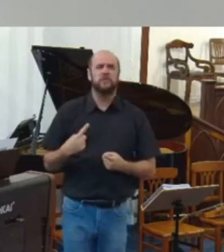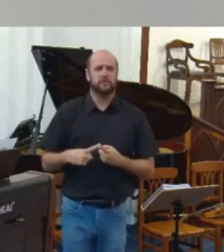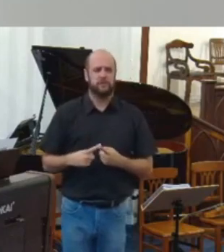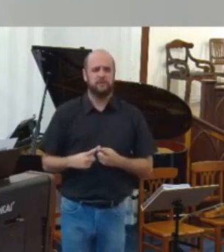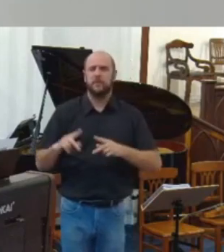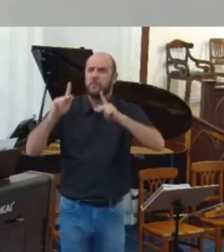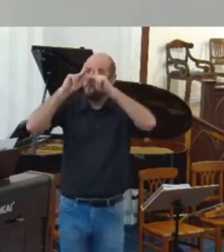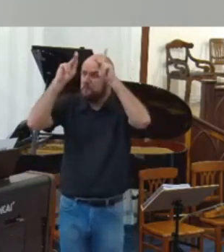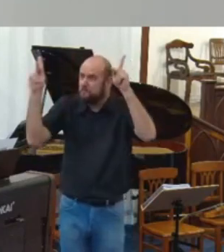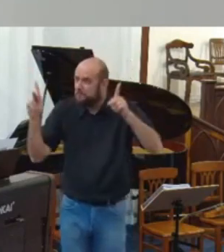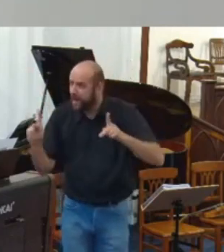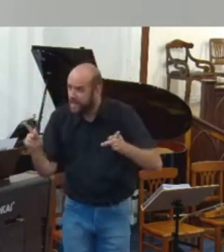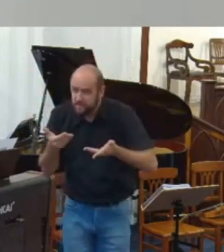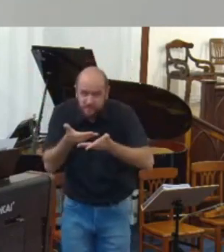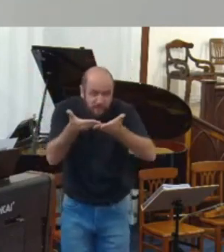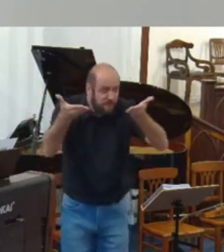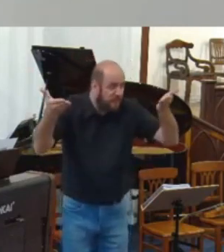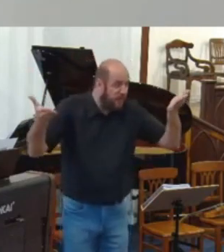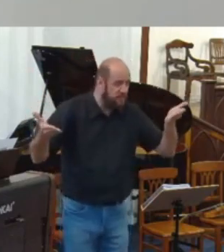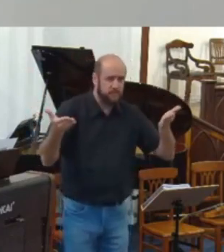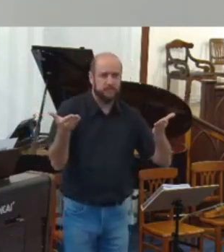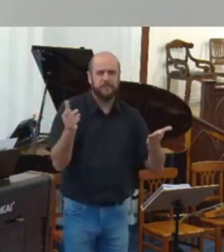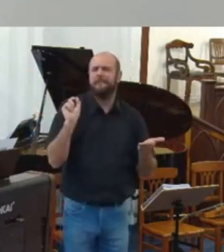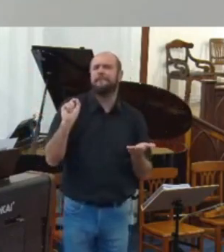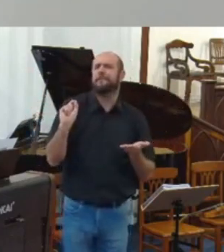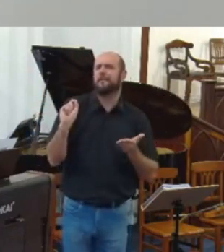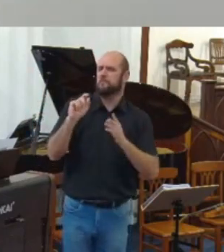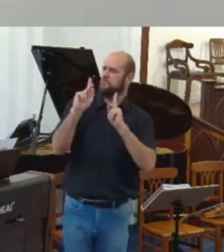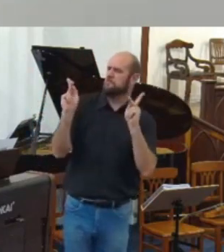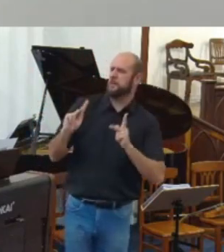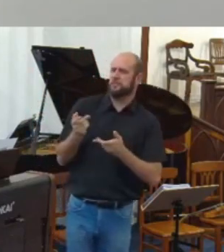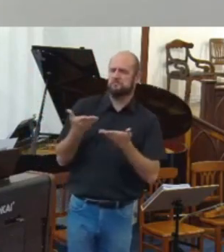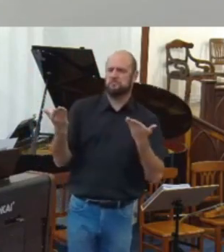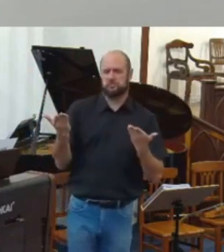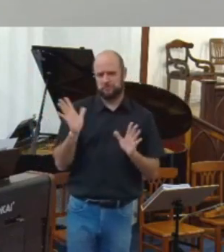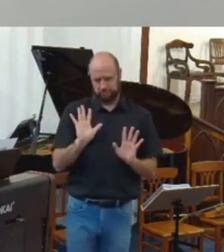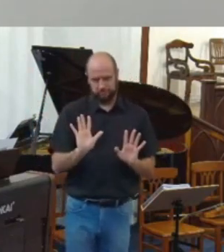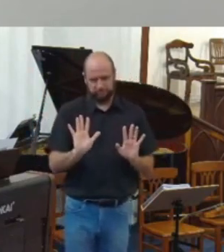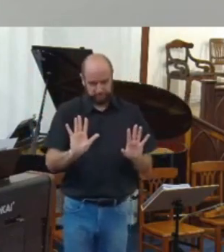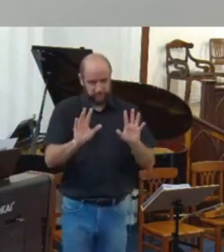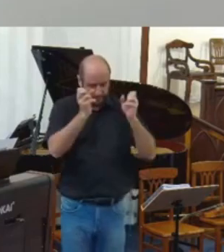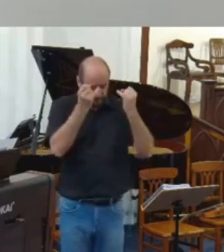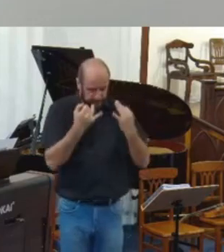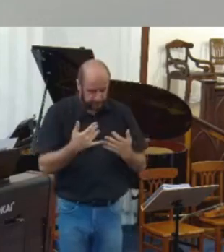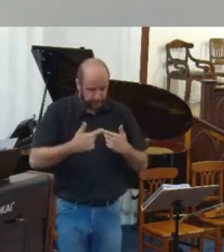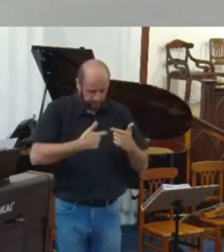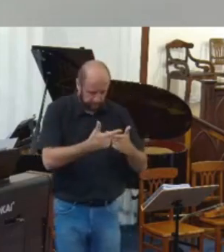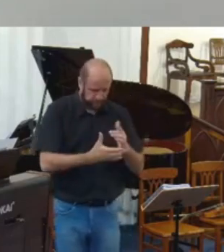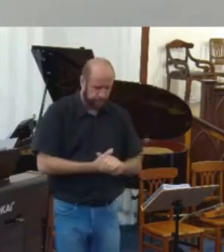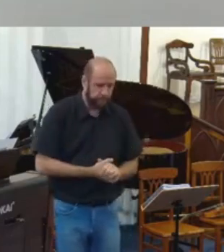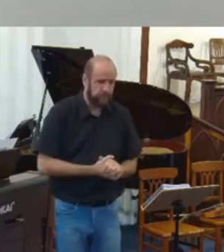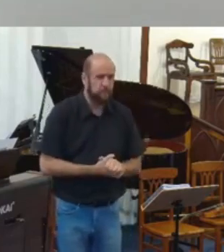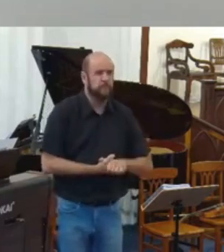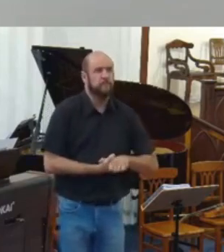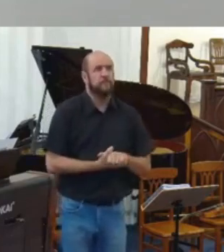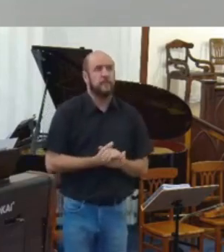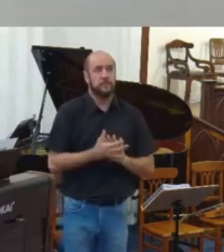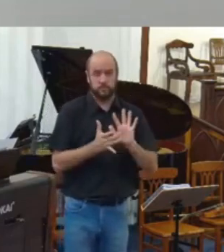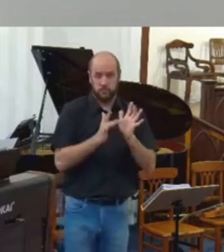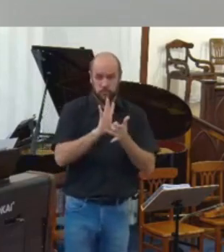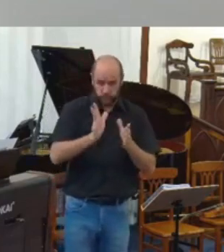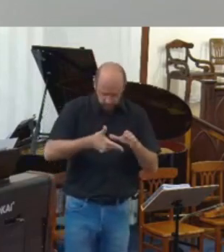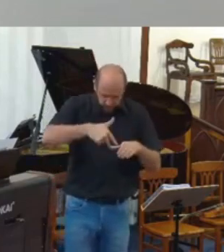com vocês? A ressurreição de Jesus, meus irmãos, ela realmente dissipa o medo e